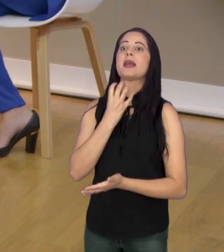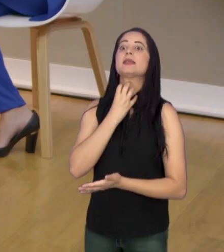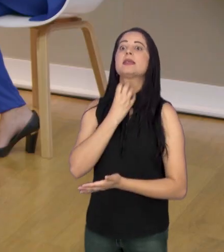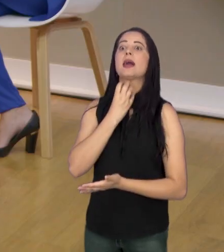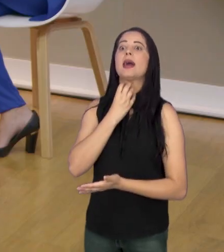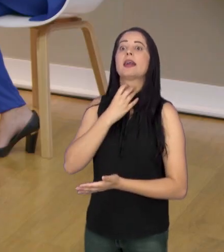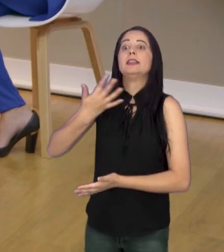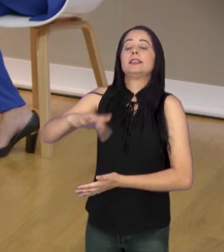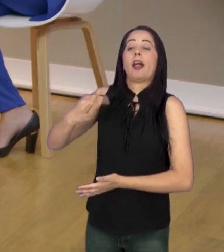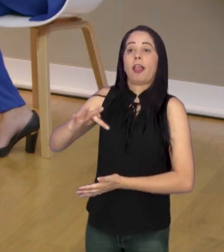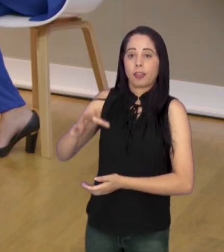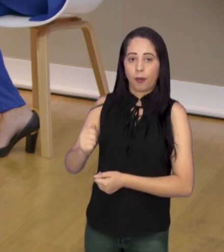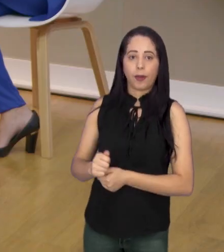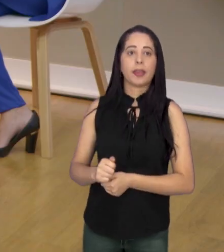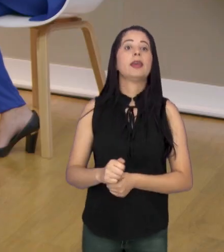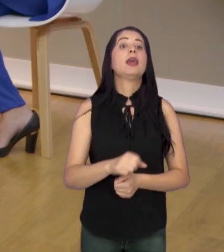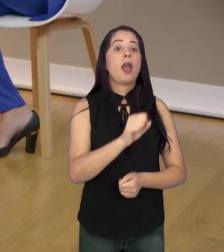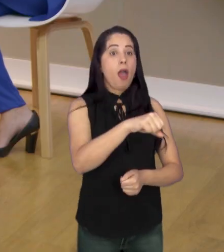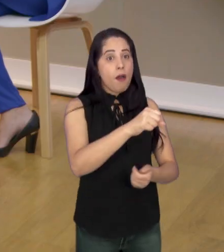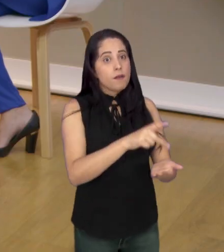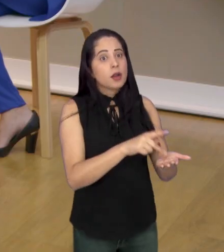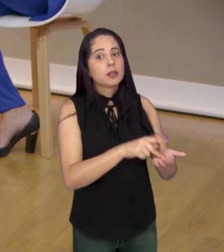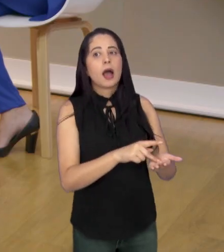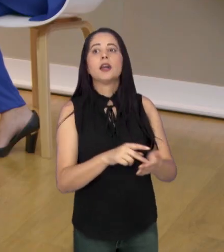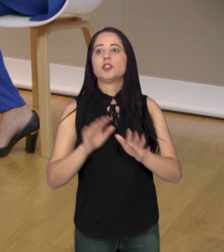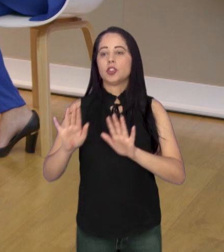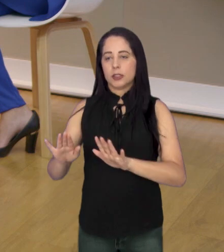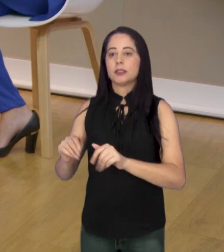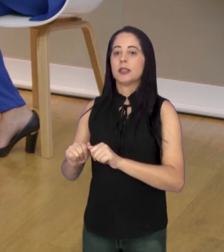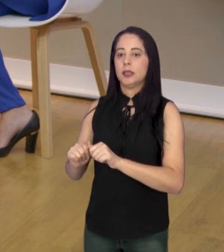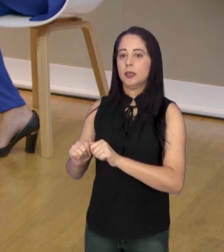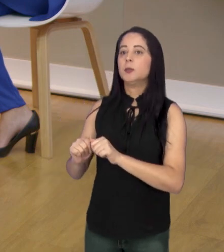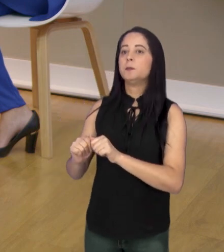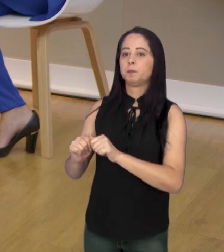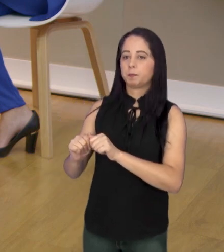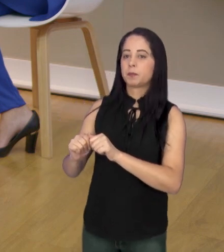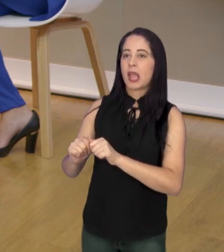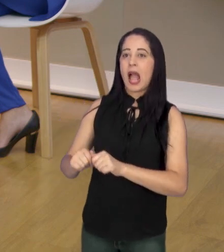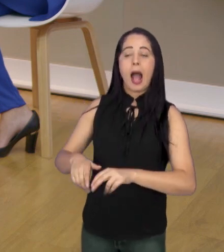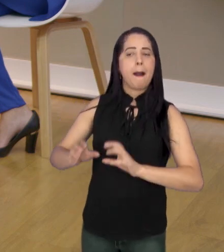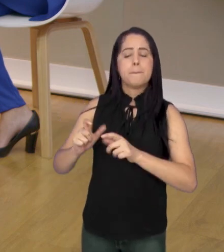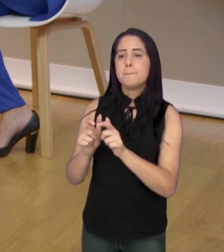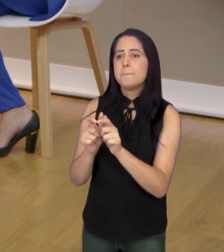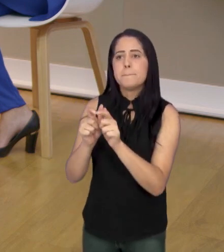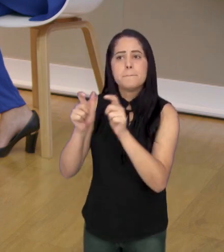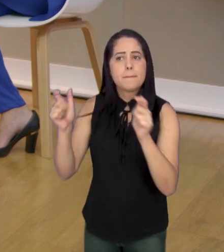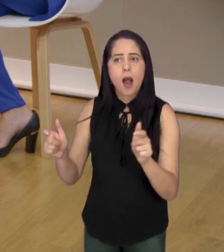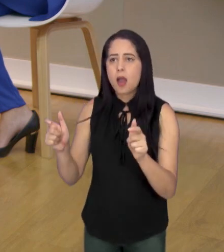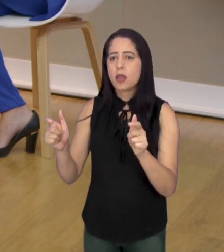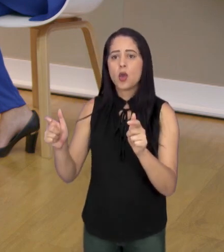Né? Somatizada. Na naturopatia, a gente acredita que a maioria dos desequilíbrios acontecem primeiro